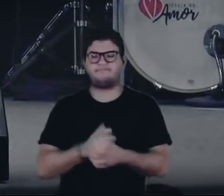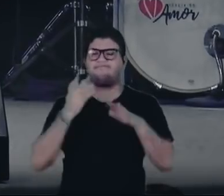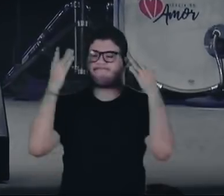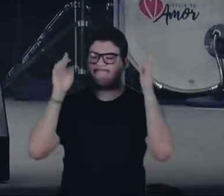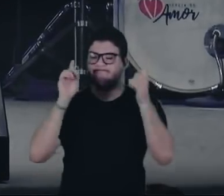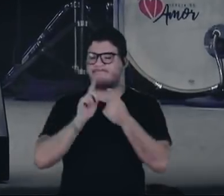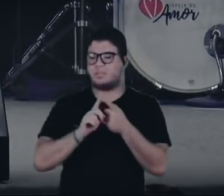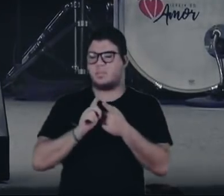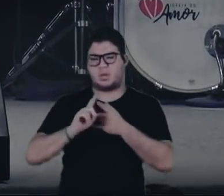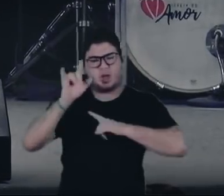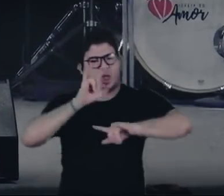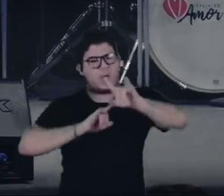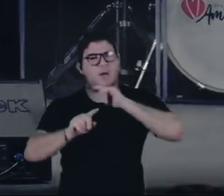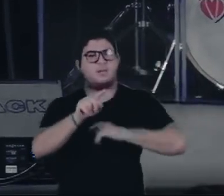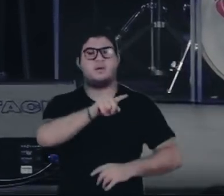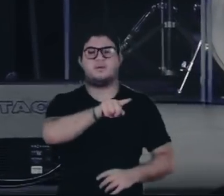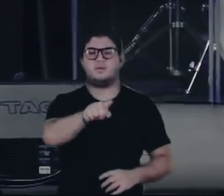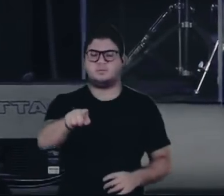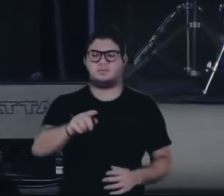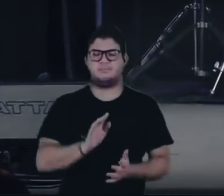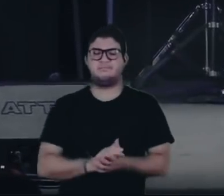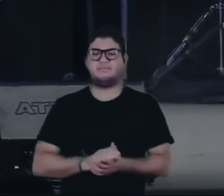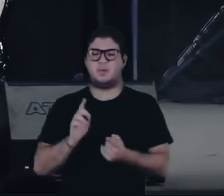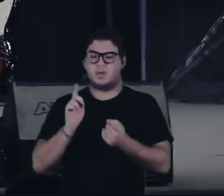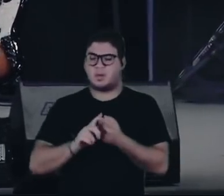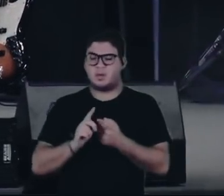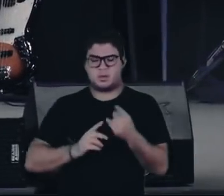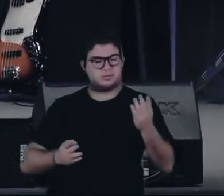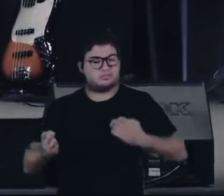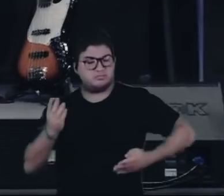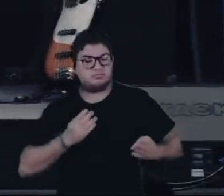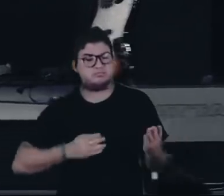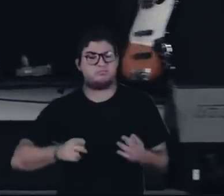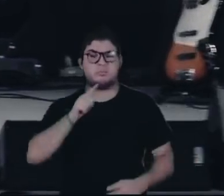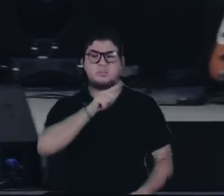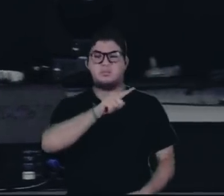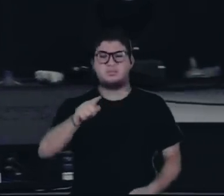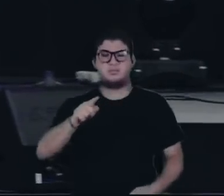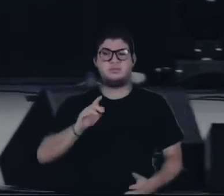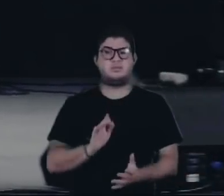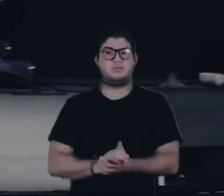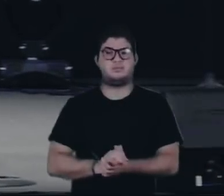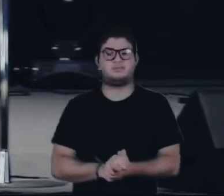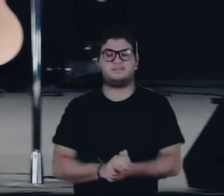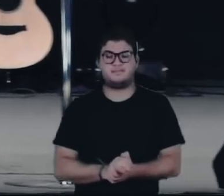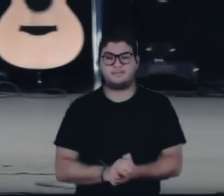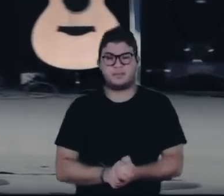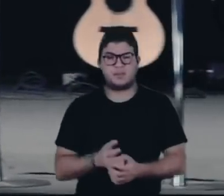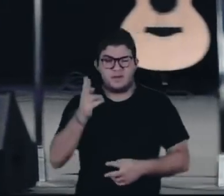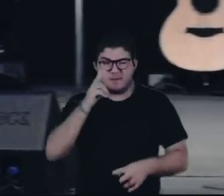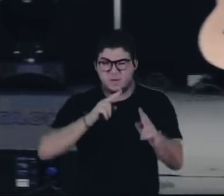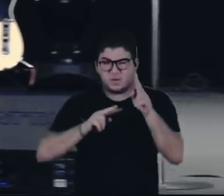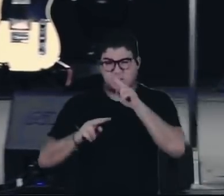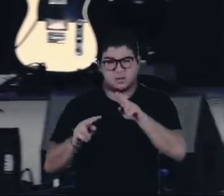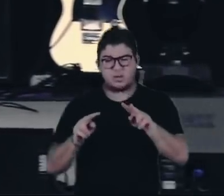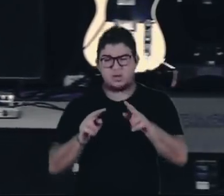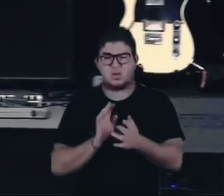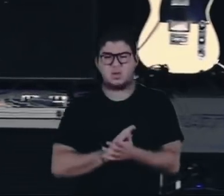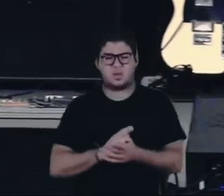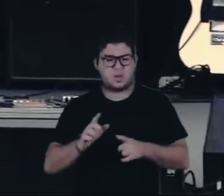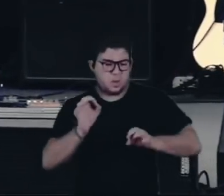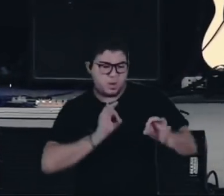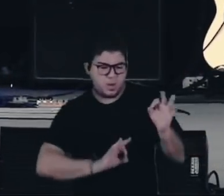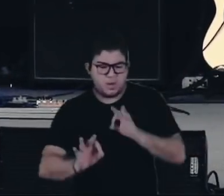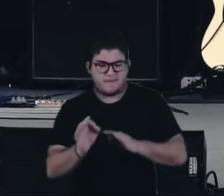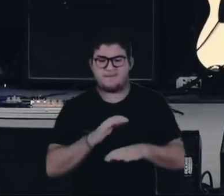porque ama você, porque está servindo você. Talento é você nem ver quem foi que limpou isso aqui hoje,